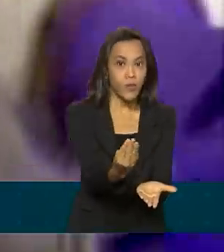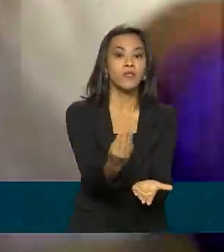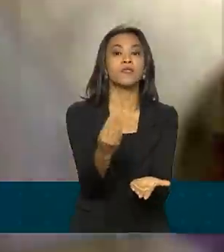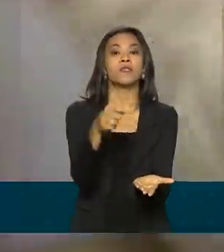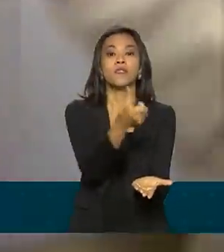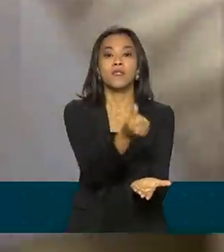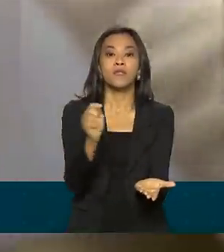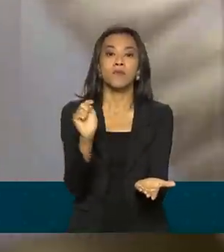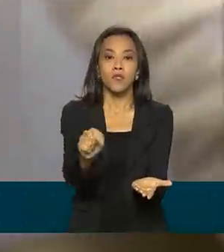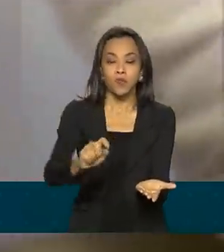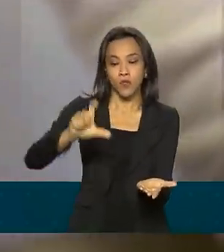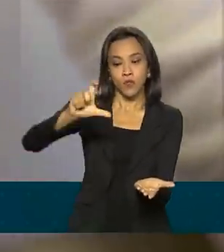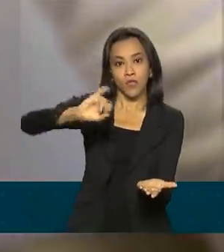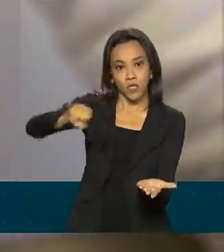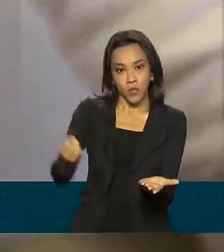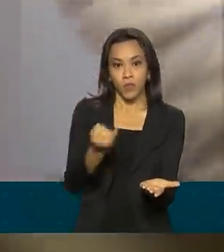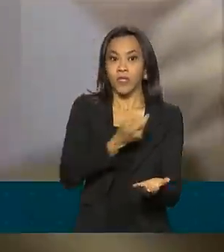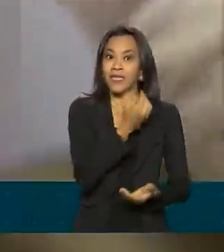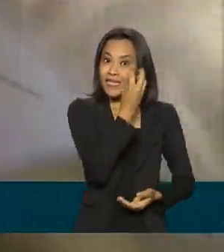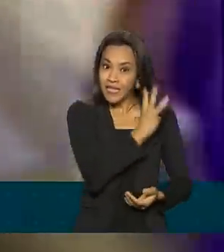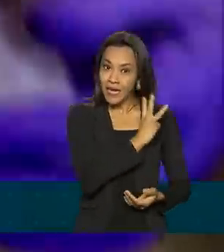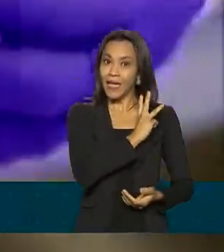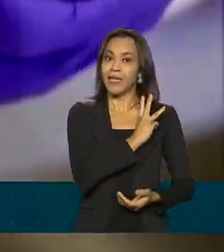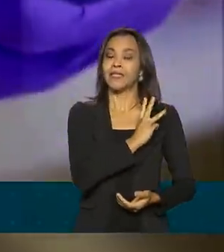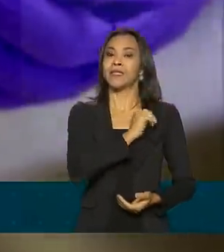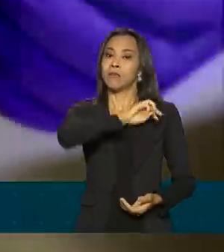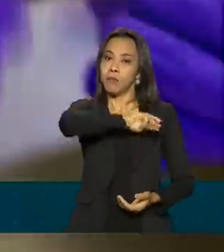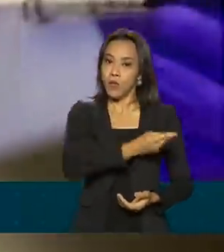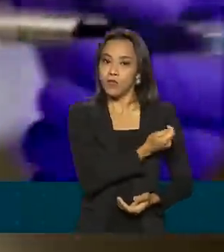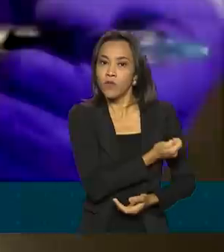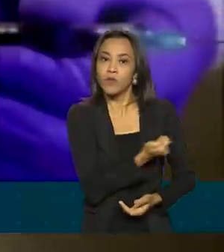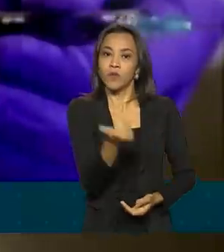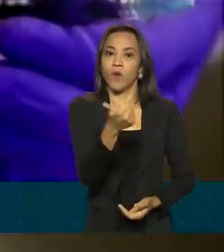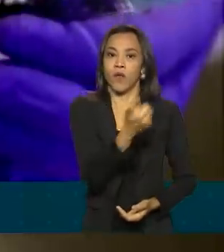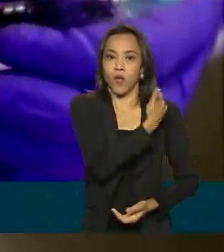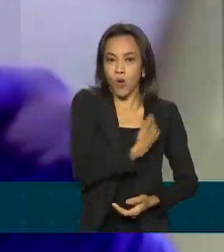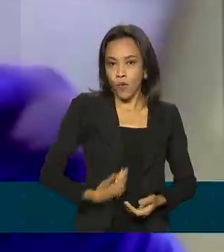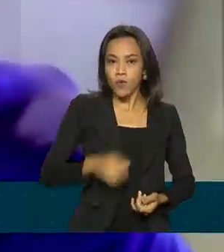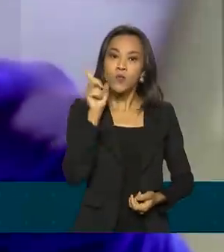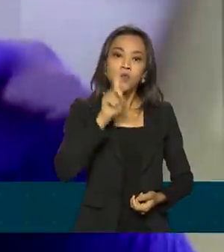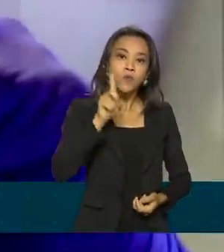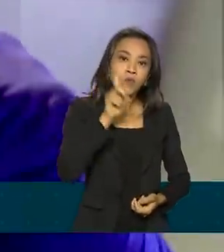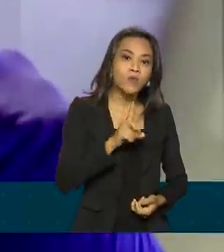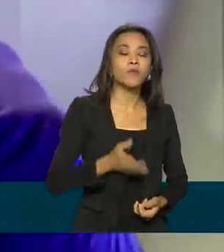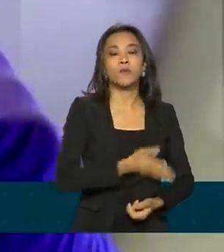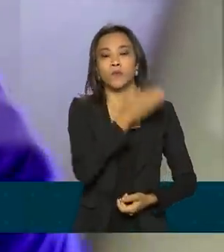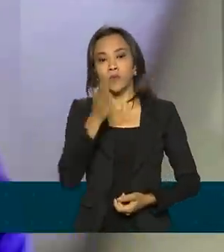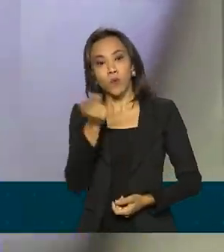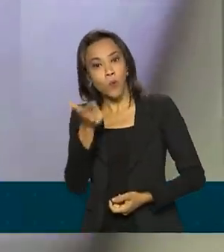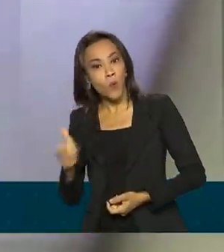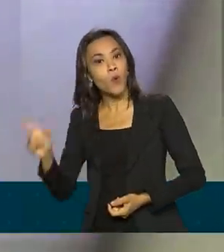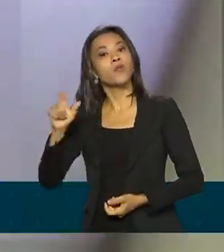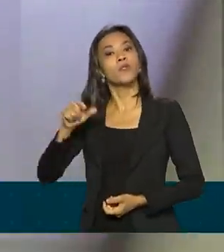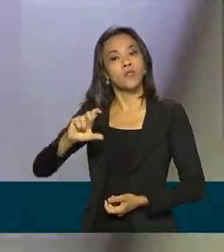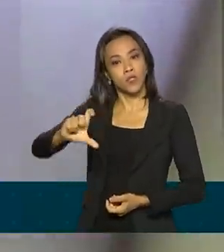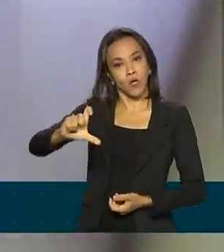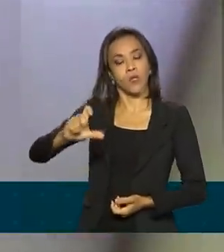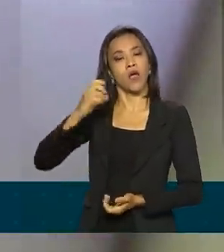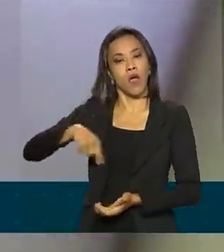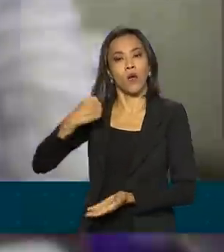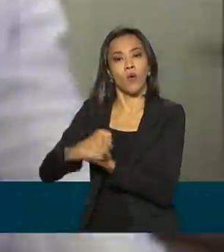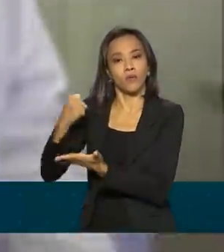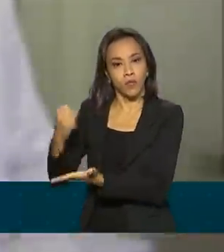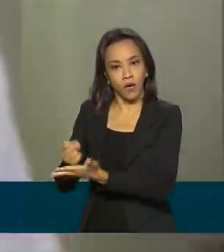sendo que 3 milhões foram doadas pelo Governo dos Estados Unidos as outras doses são do contrato do Ministério da Saúde